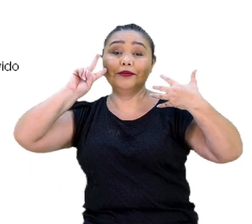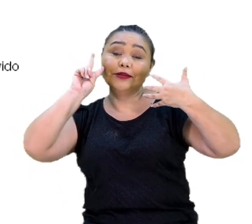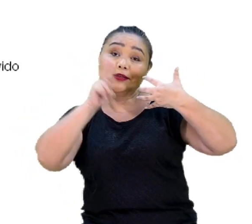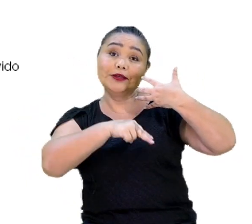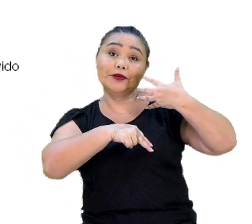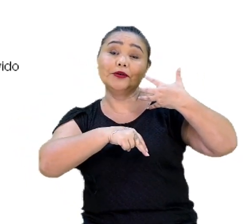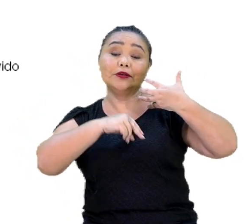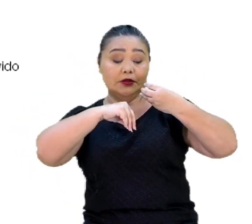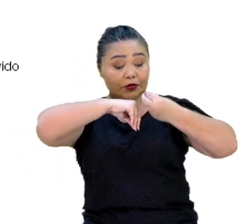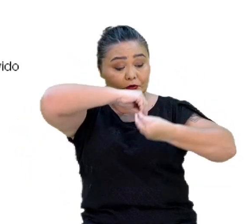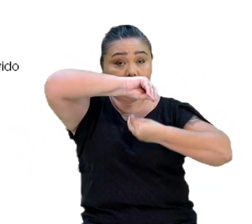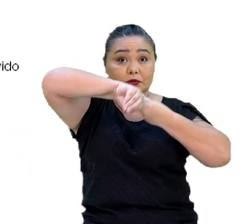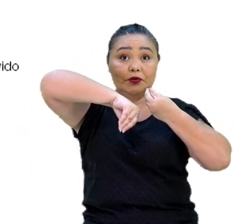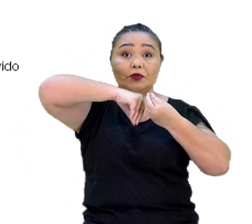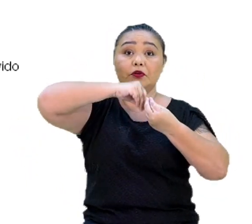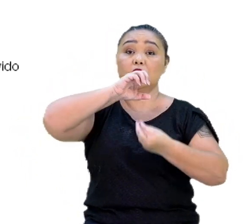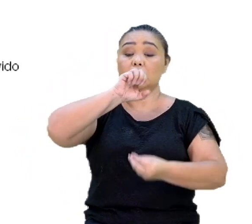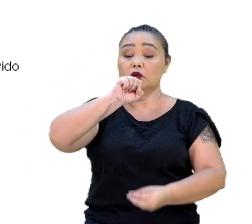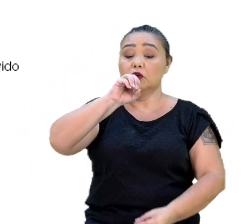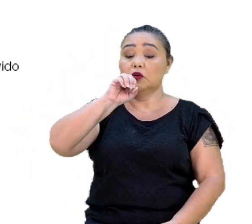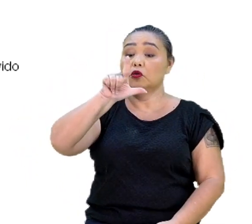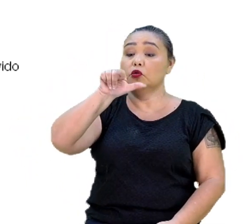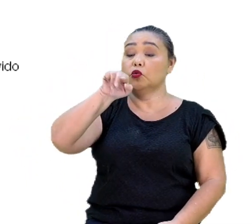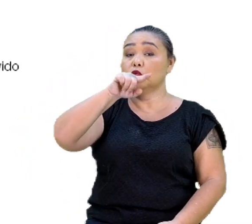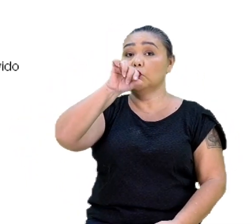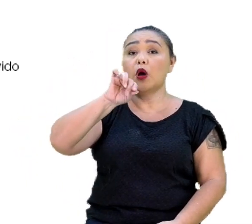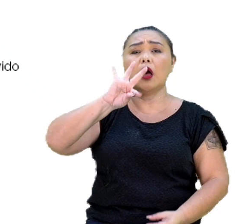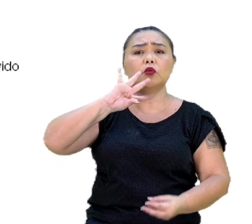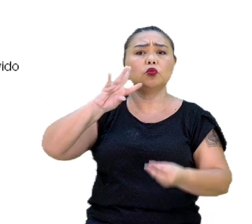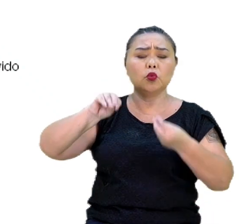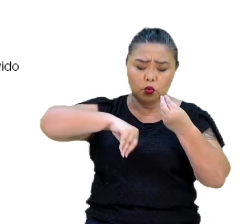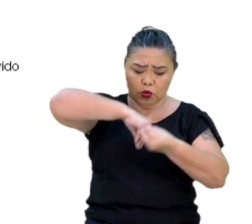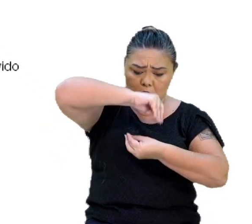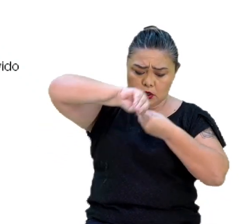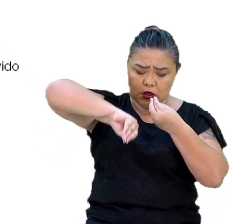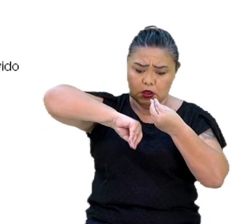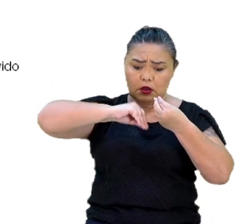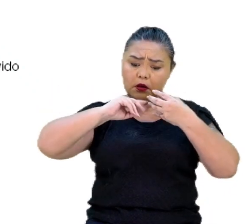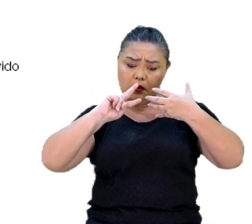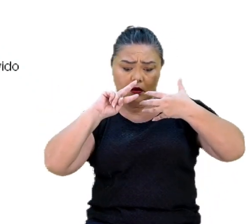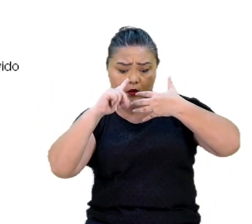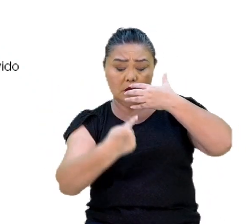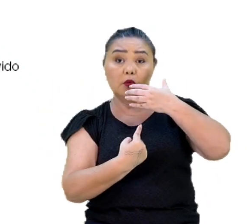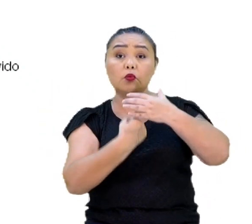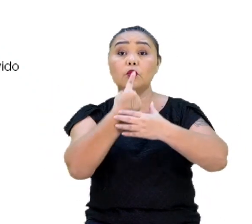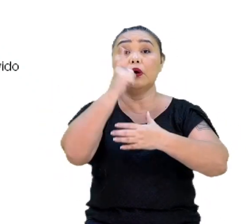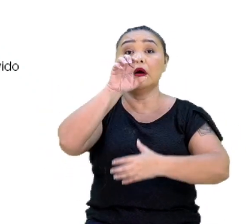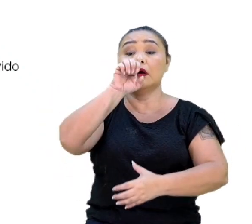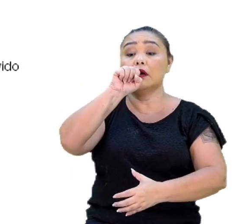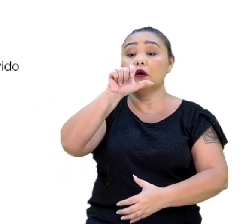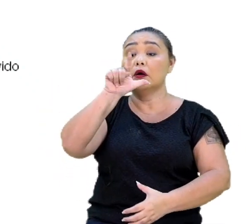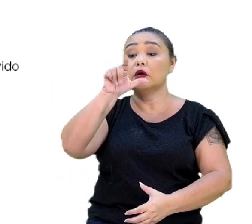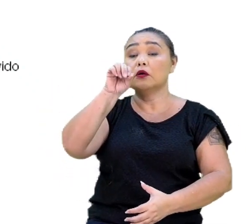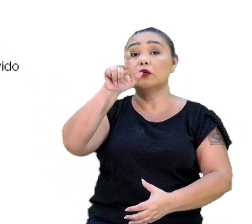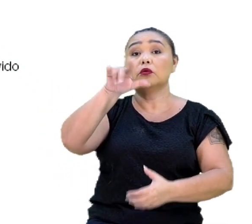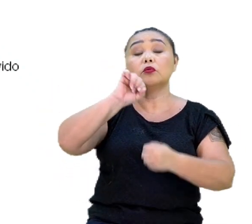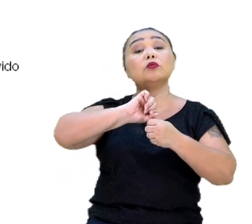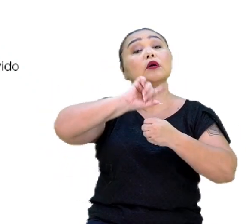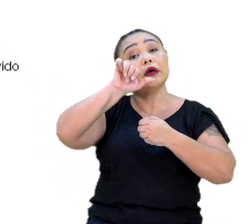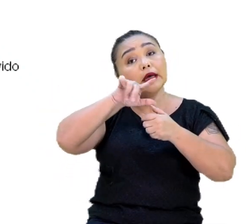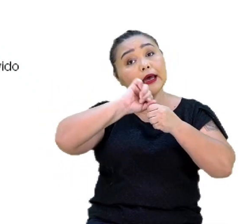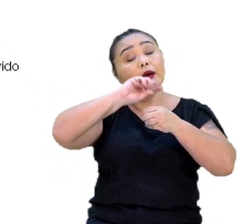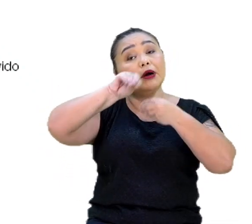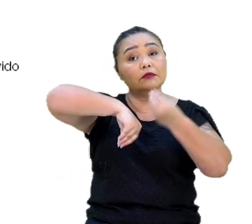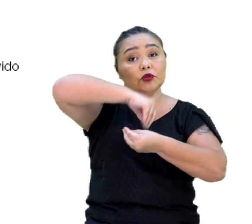de uma solução. Toda mistura homogênea vai ser uma solução, ou seja, toda solução